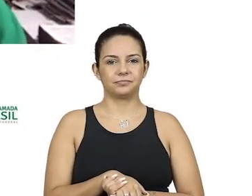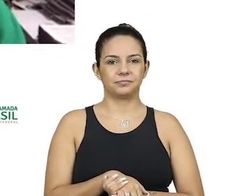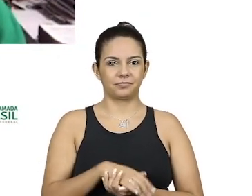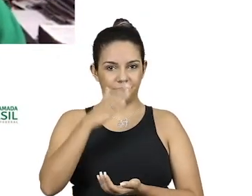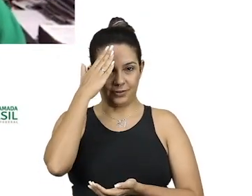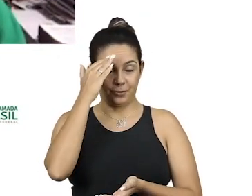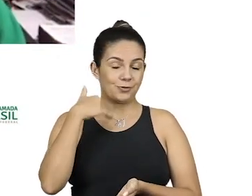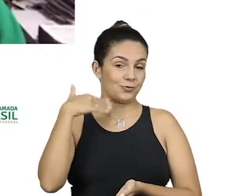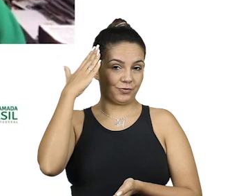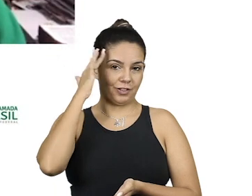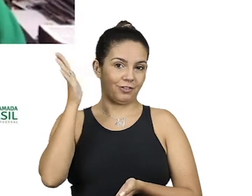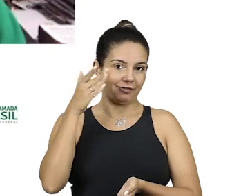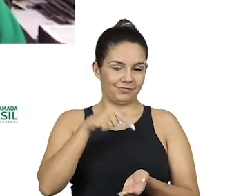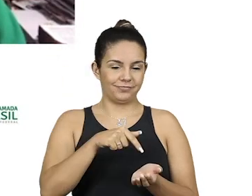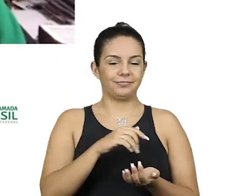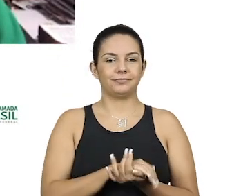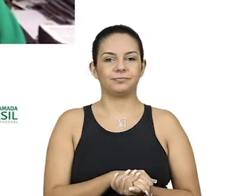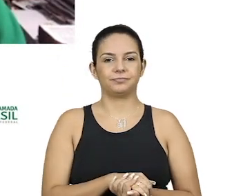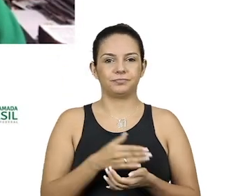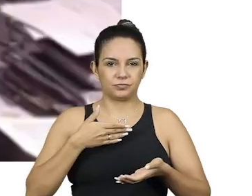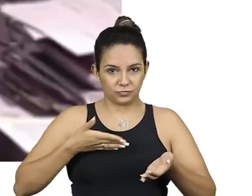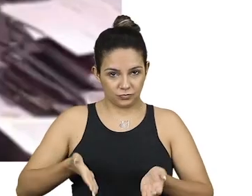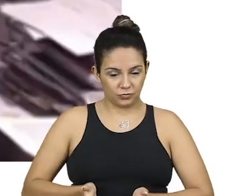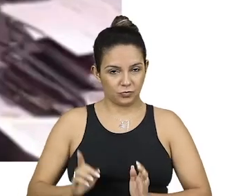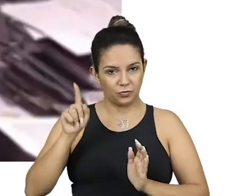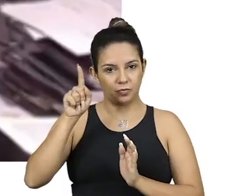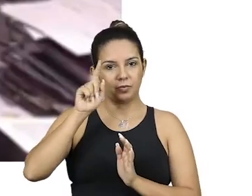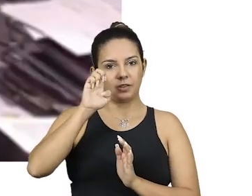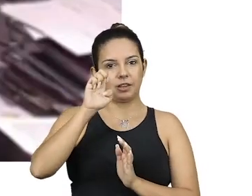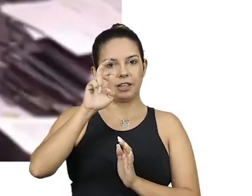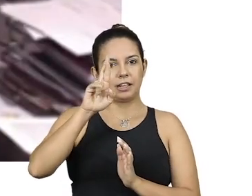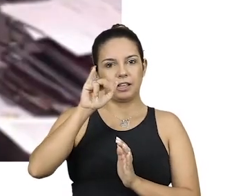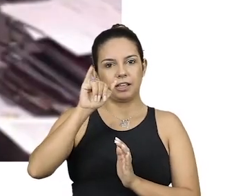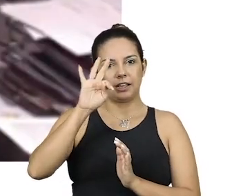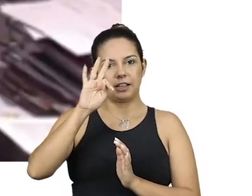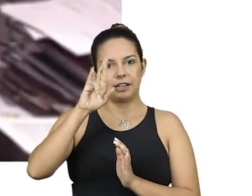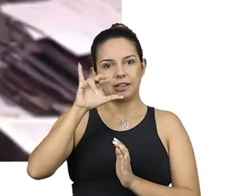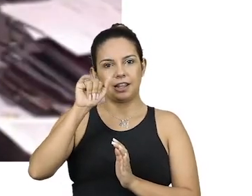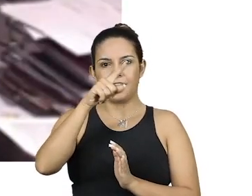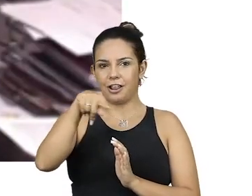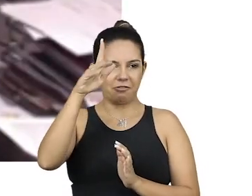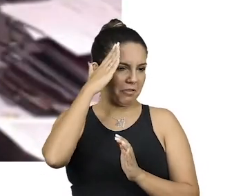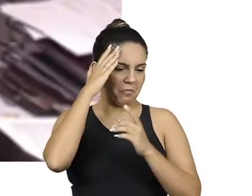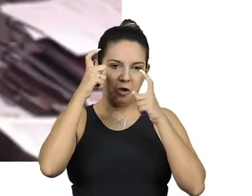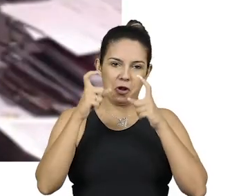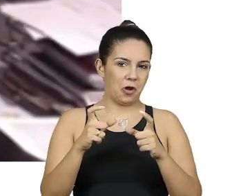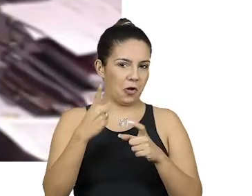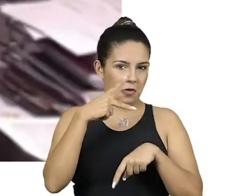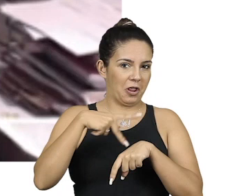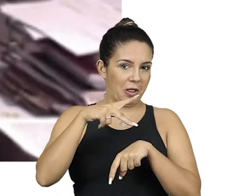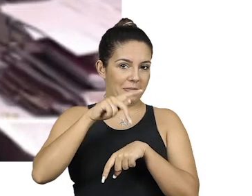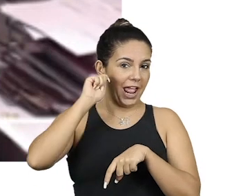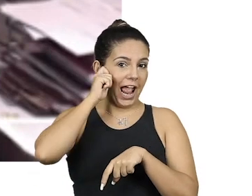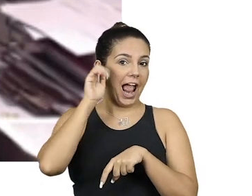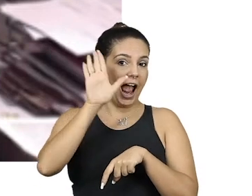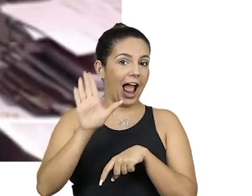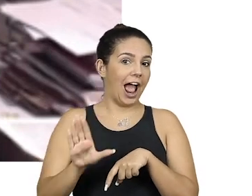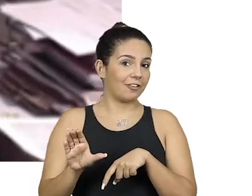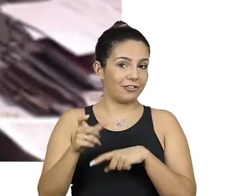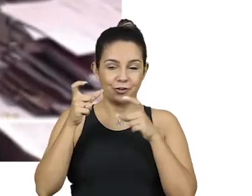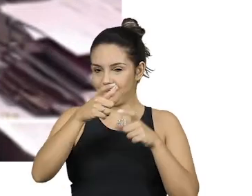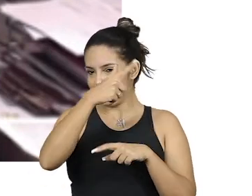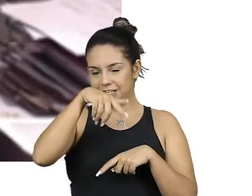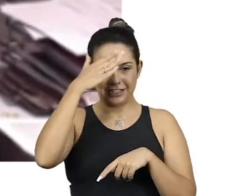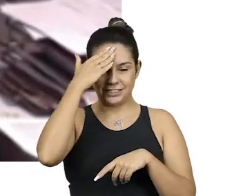Esse eu sei de cor. Eu nasci na Eritreia, que ninguém sabe onde é, um país africano que